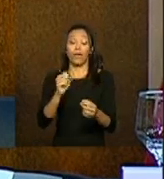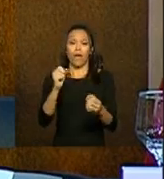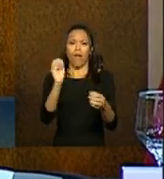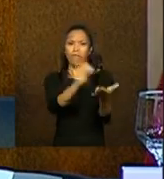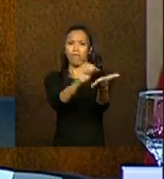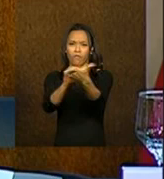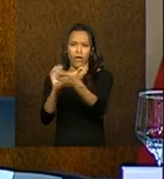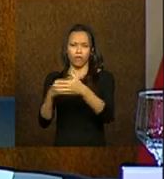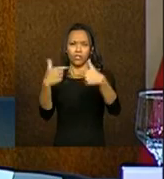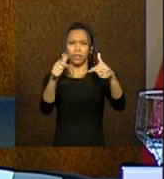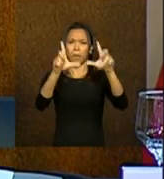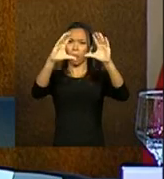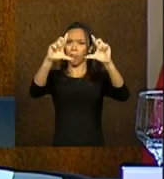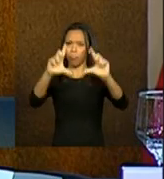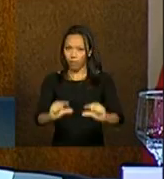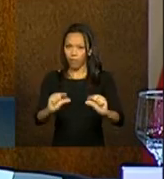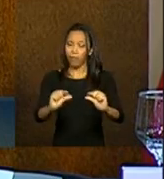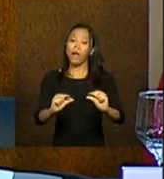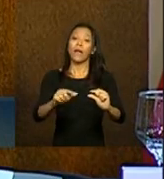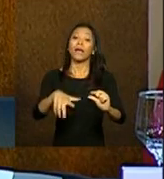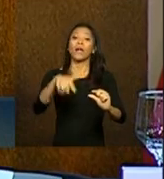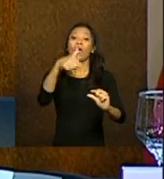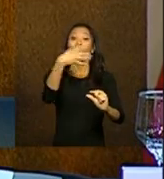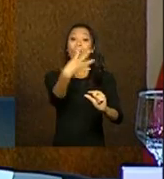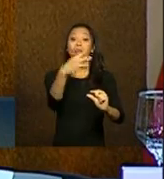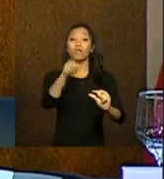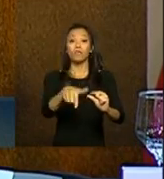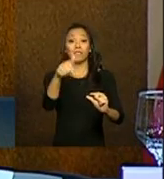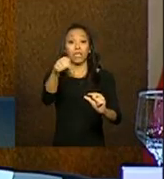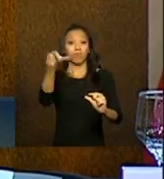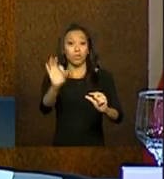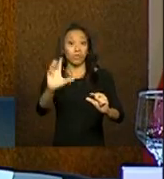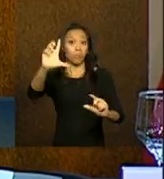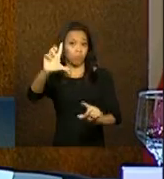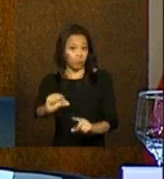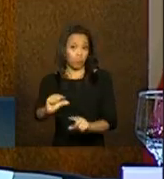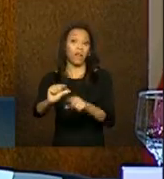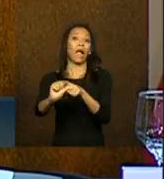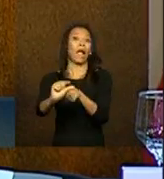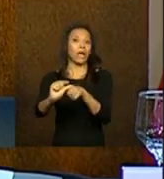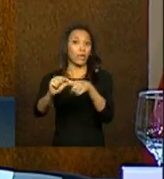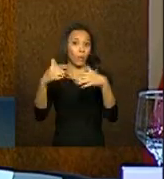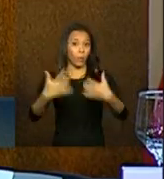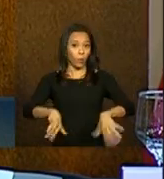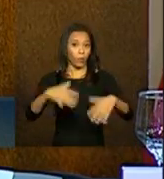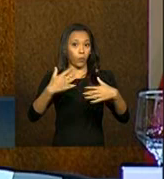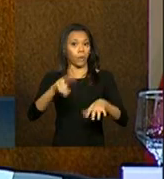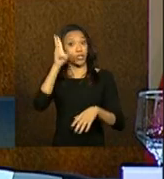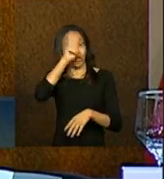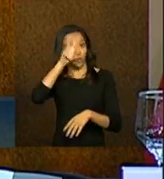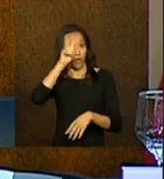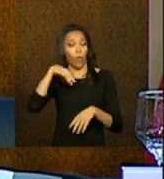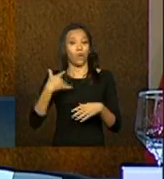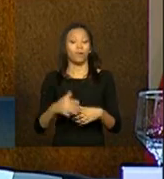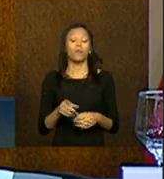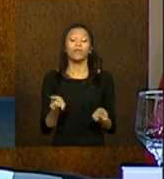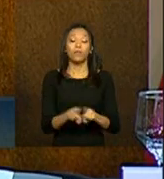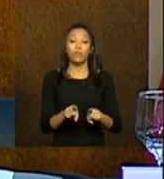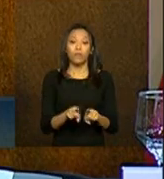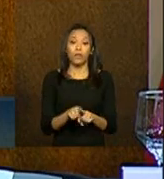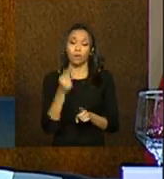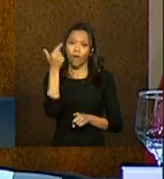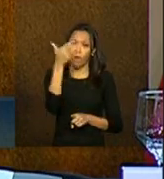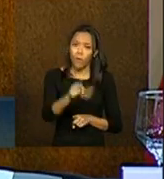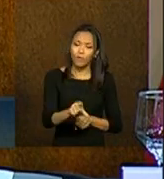caiu a 4,7%, o mais baixo patamar da história. E além disso,